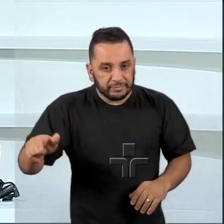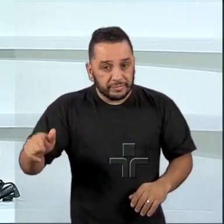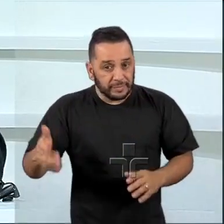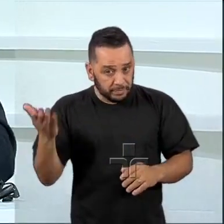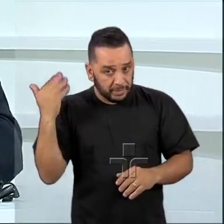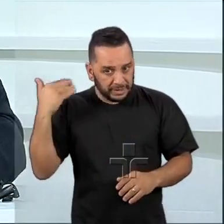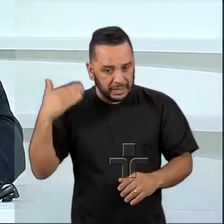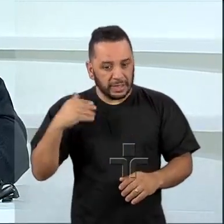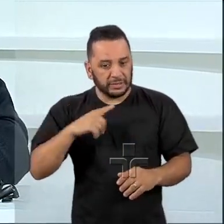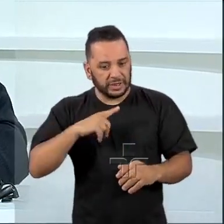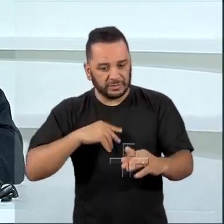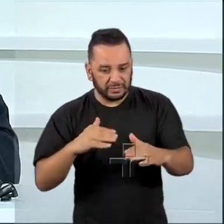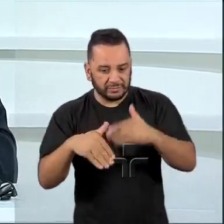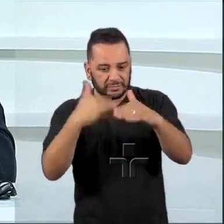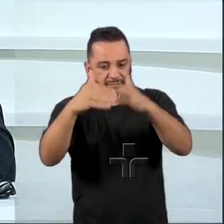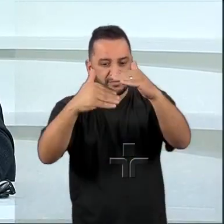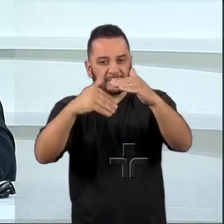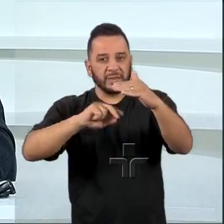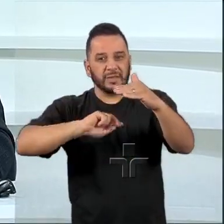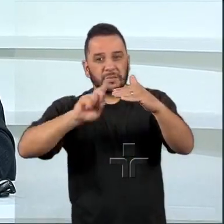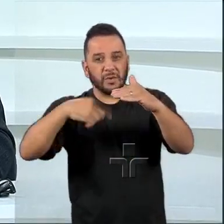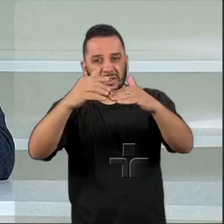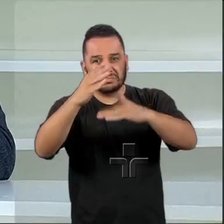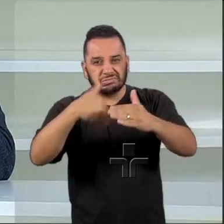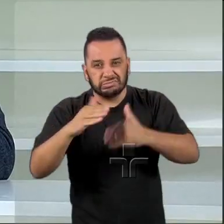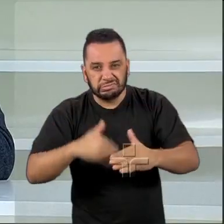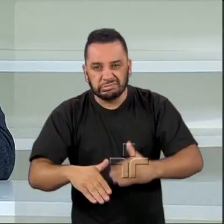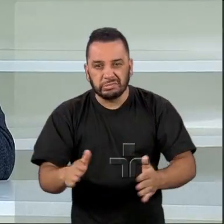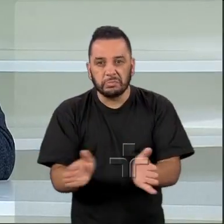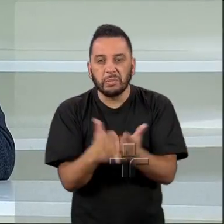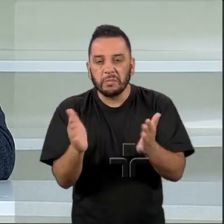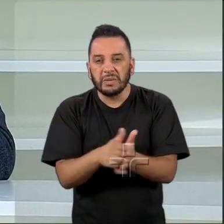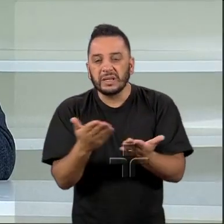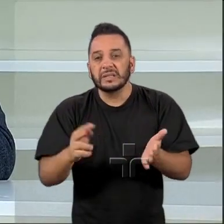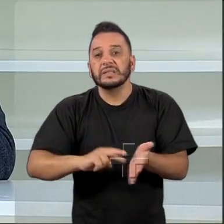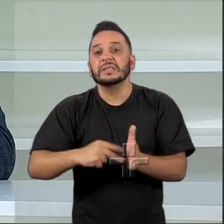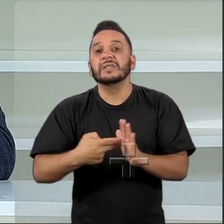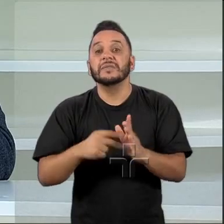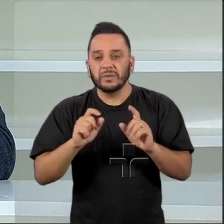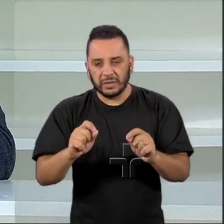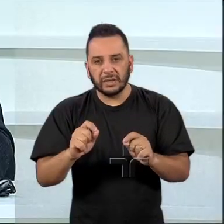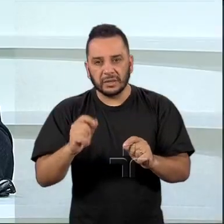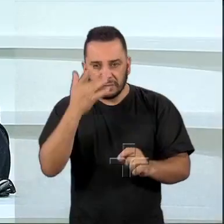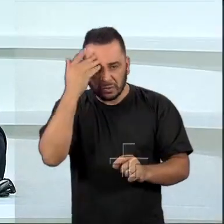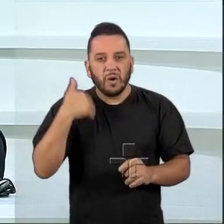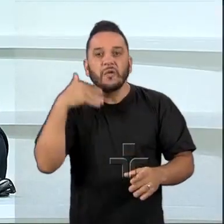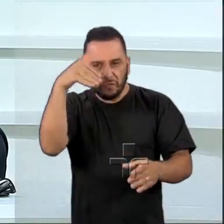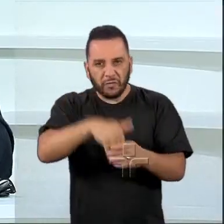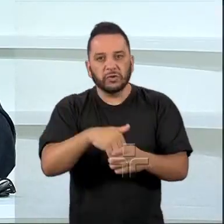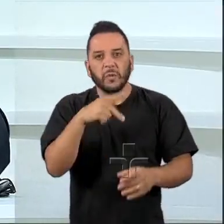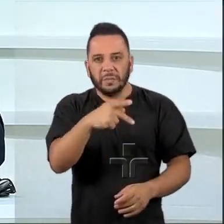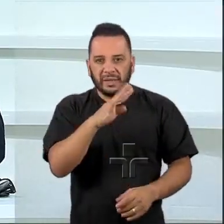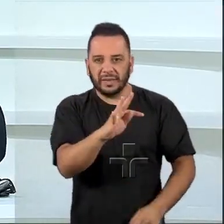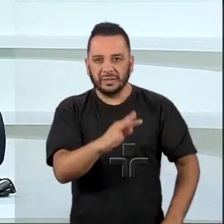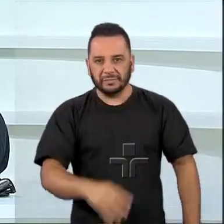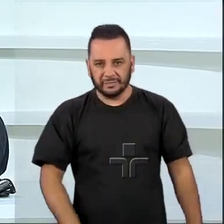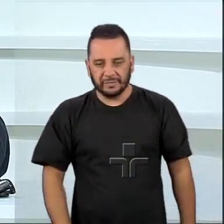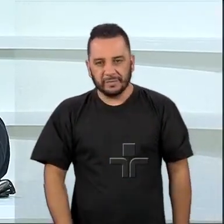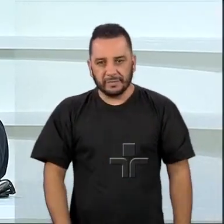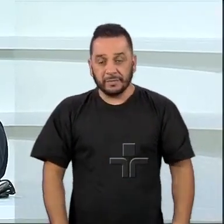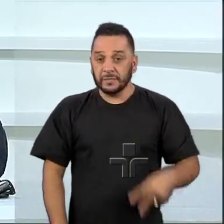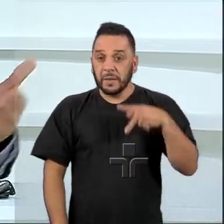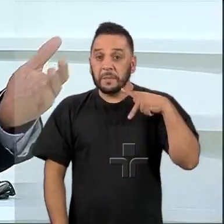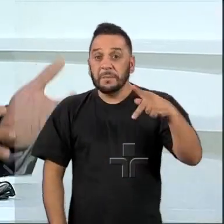tinha ascendido e de repente recuou, esse eleitor majoritariamente votou no PT. O PT, aliás, ganhou